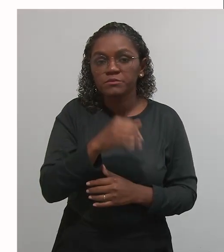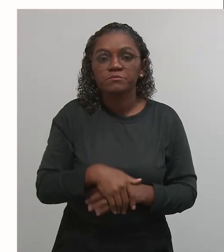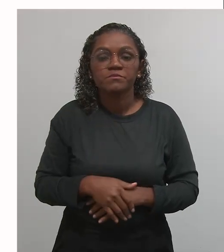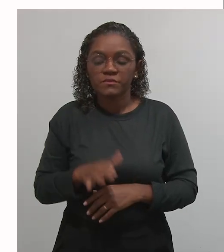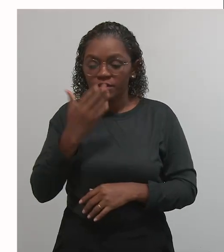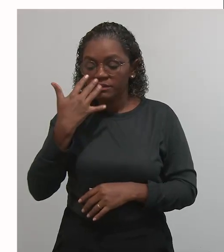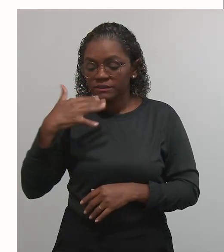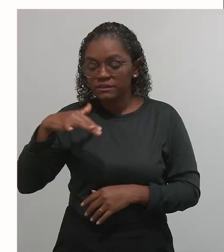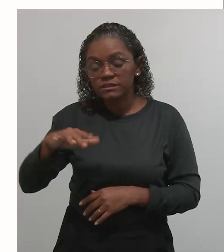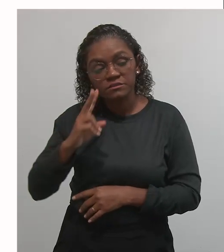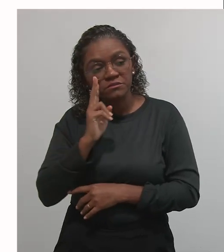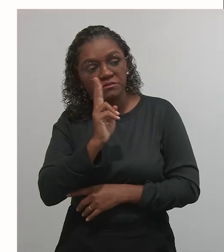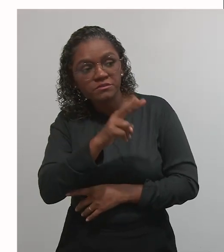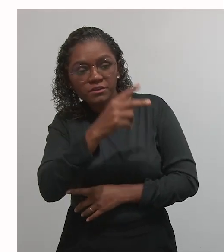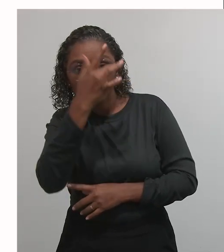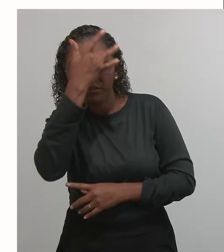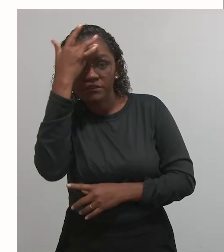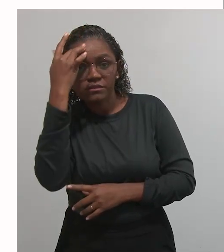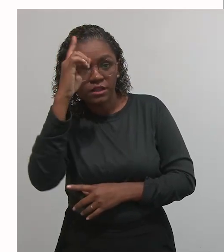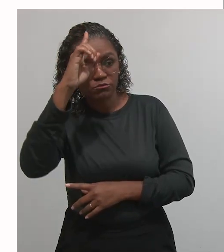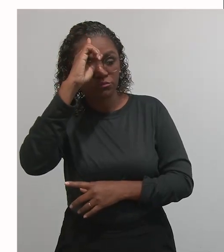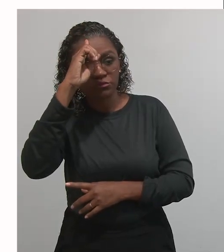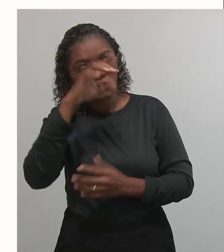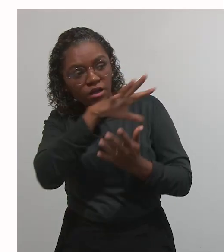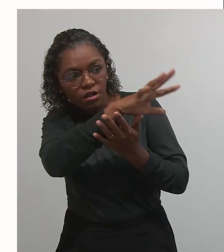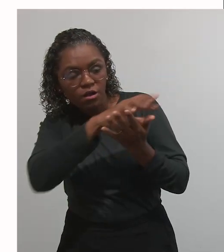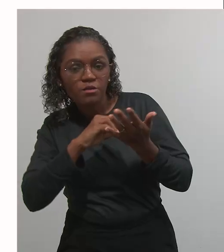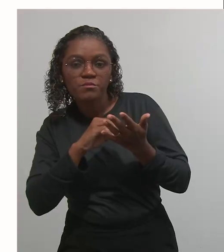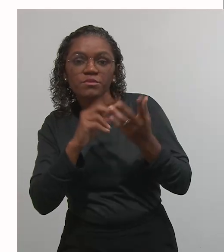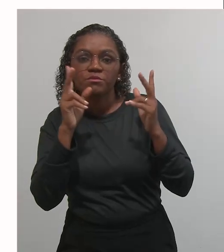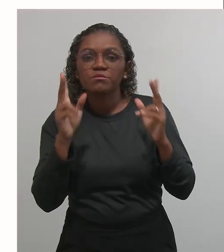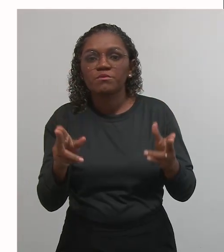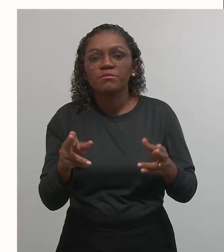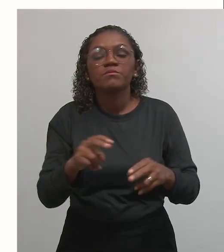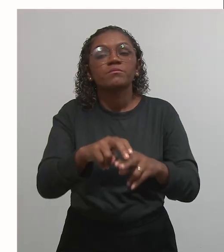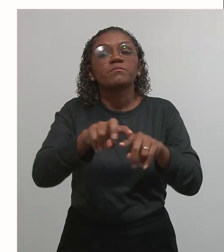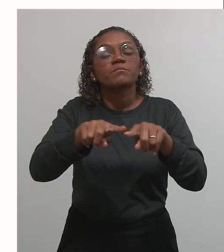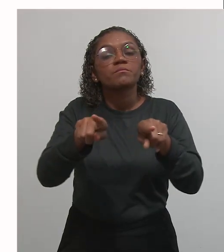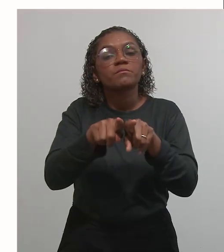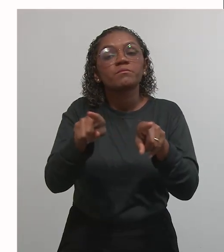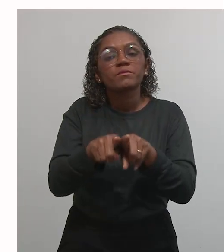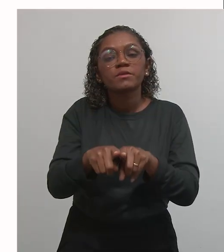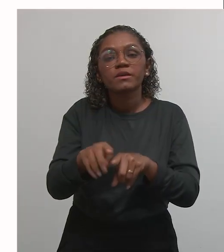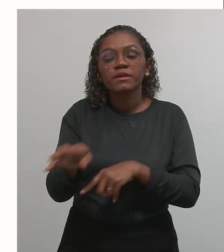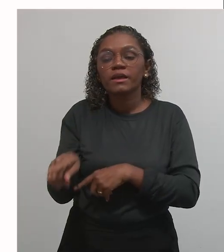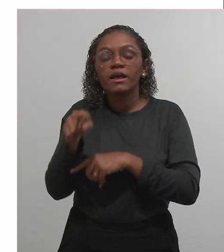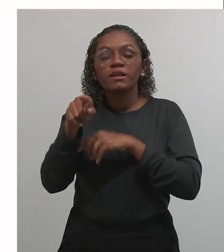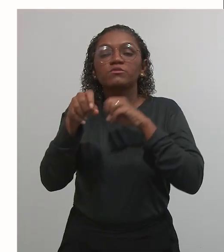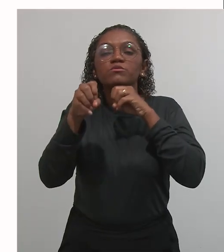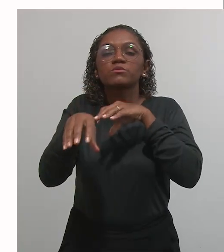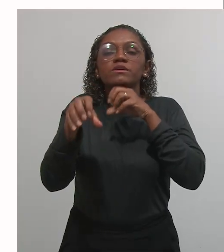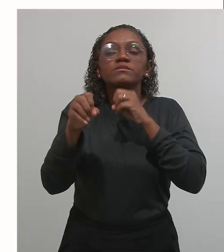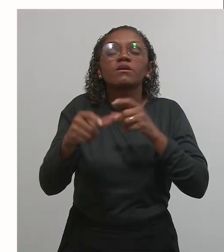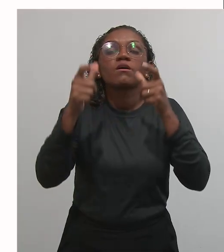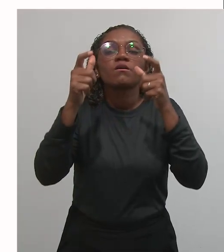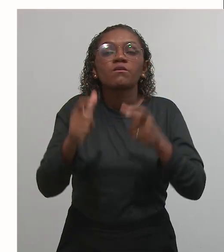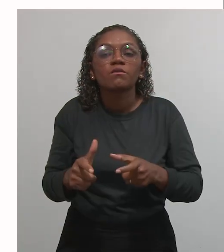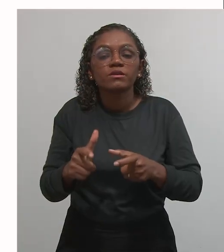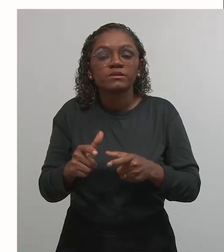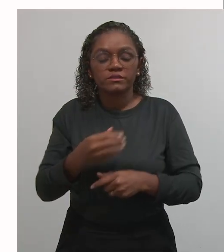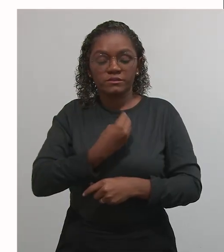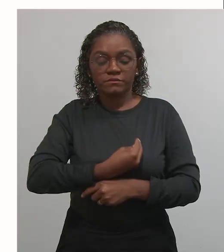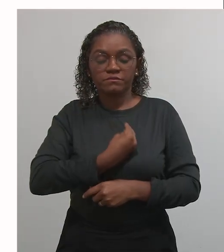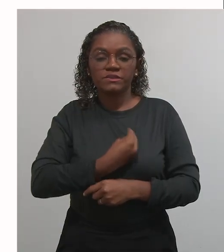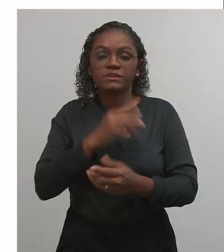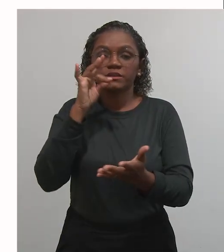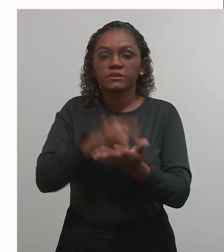a vida dos adultos. E o conhecimento, ele deveria ser buscado a partir do mundo real, da realidade de